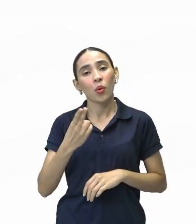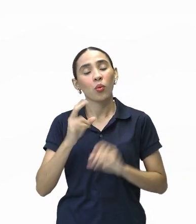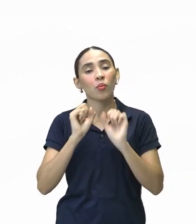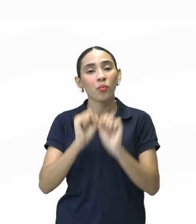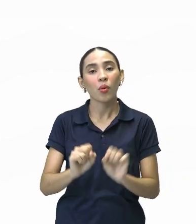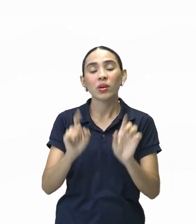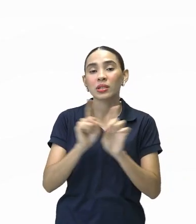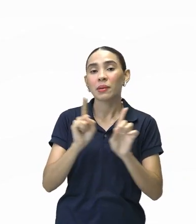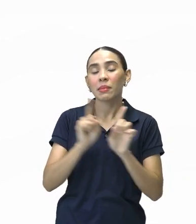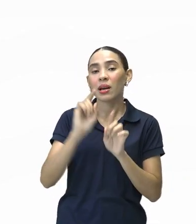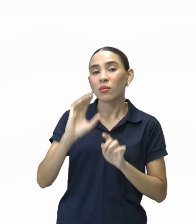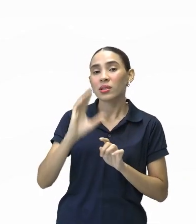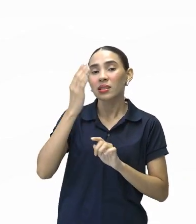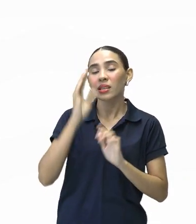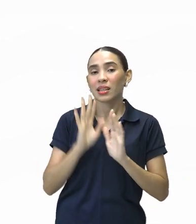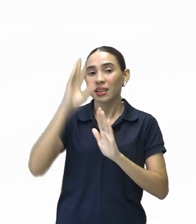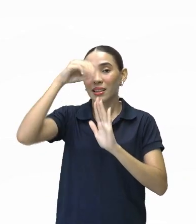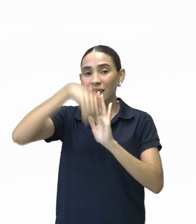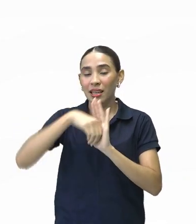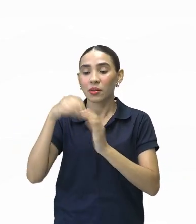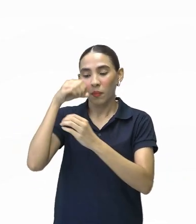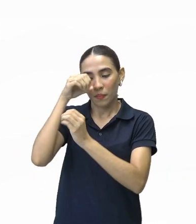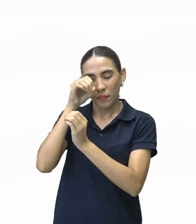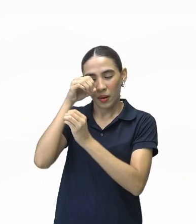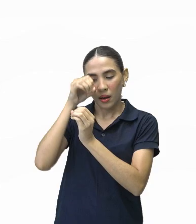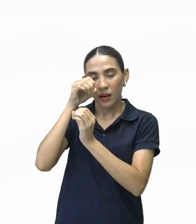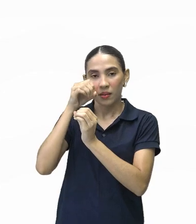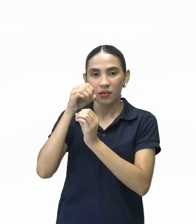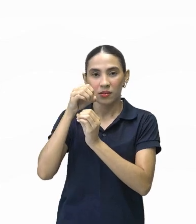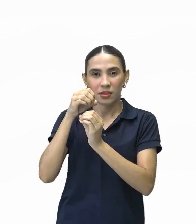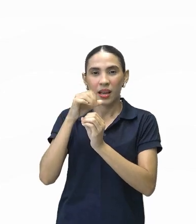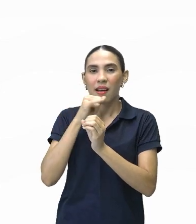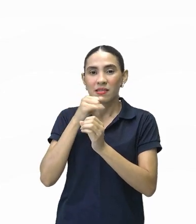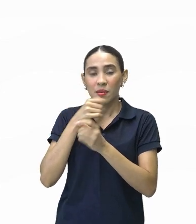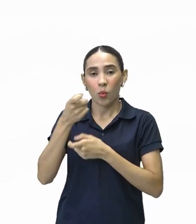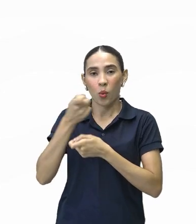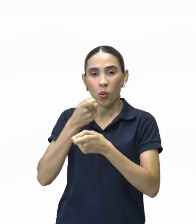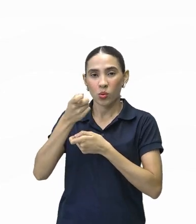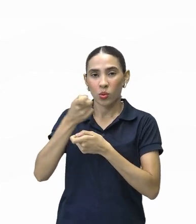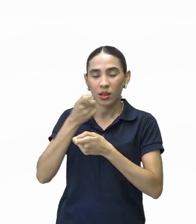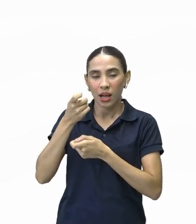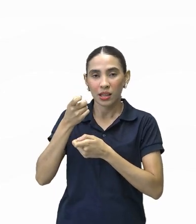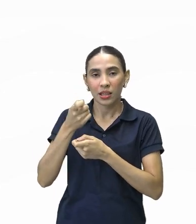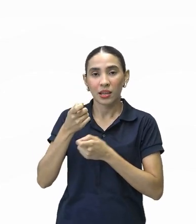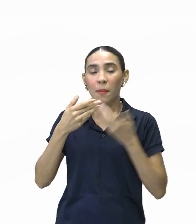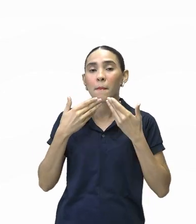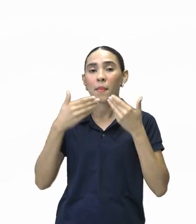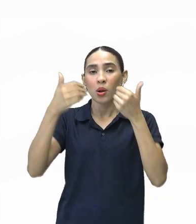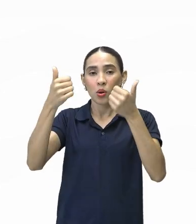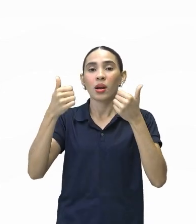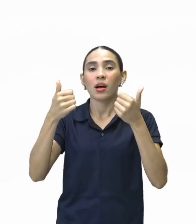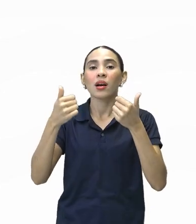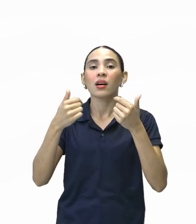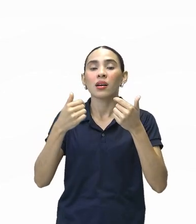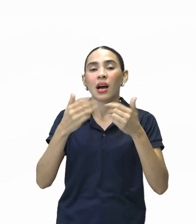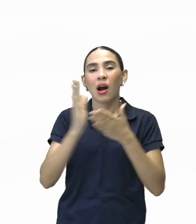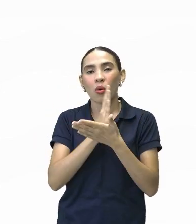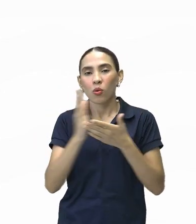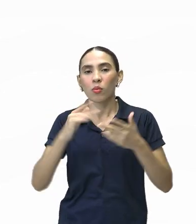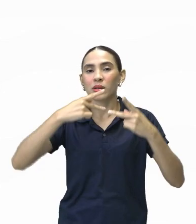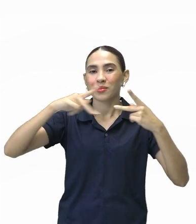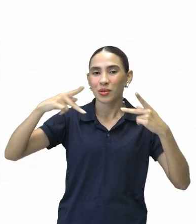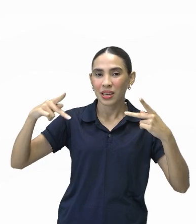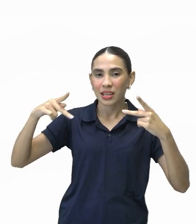pode ocorrer dentro do laboratório, de forma manipulada, para melhorar certas